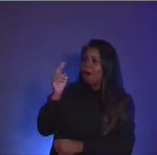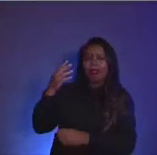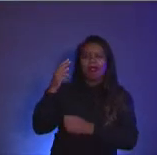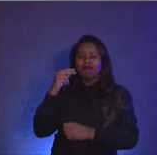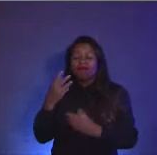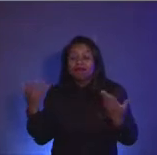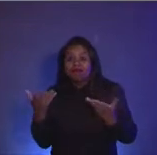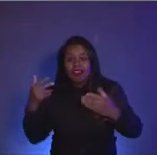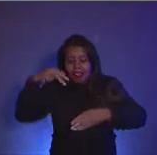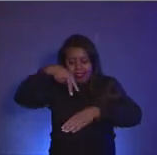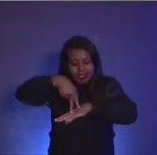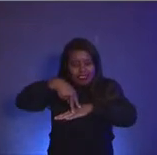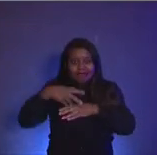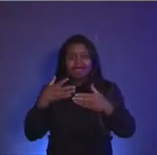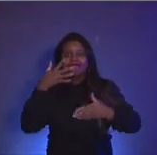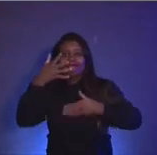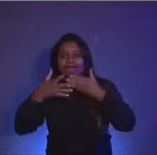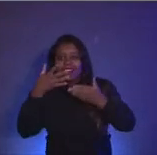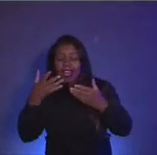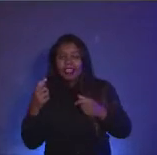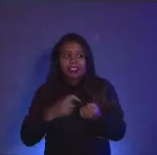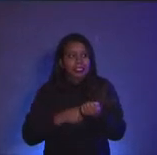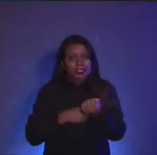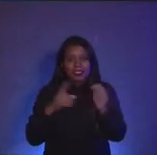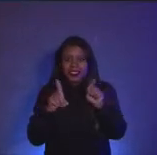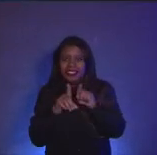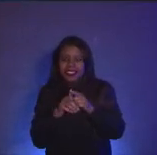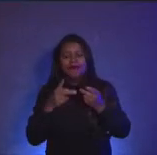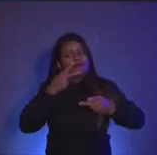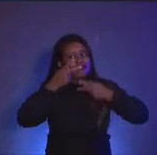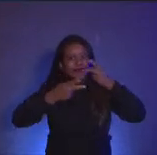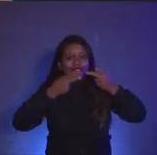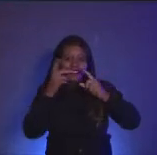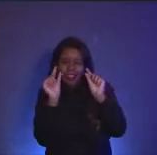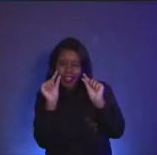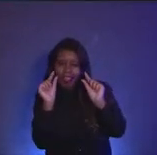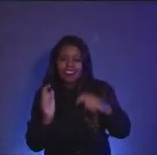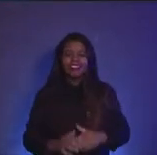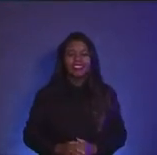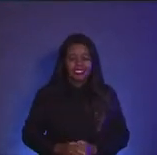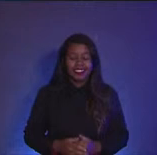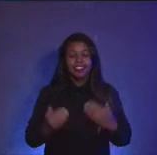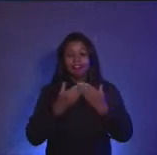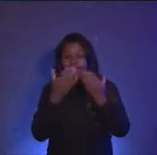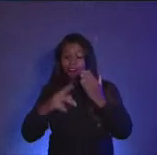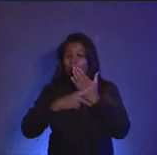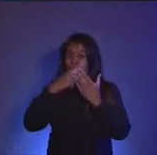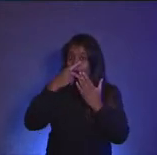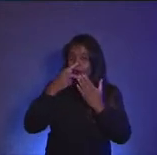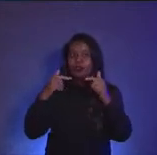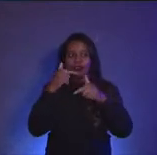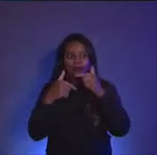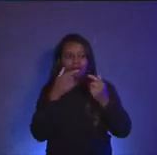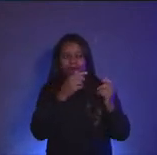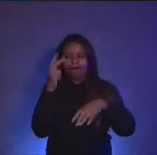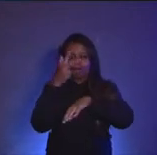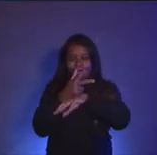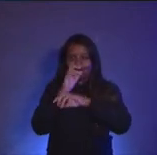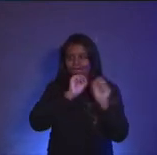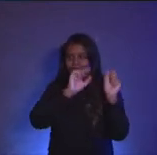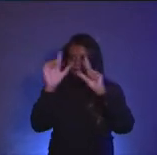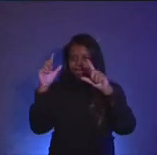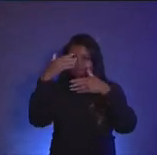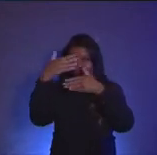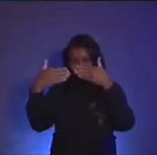mais uma vez, os trabalhos muito incríveis. Estou nervoso também, mas vou tentar falar um pouquinho do trabalho. Se o pessoal conseguir passar aí, melhor ainda. Primeiro, eu queria